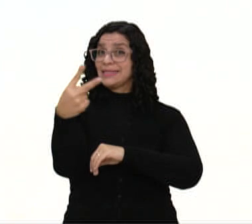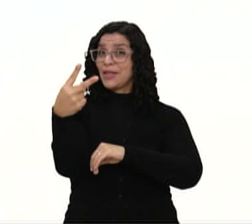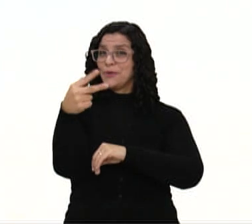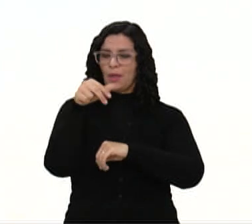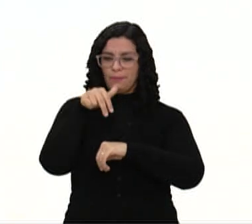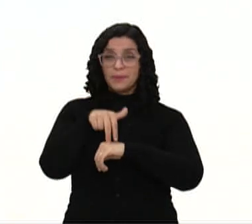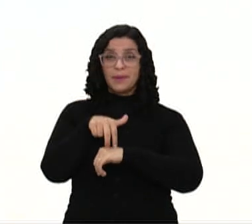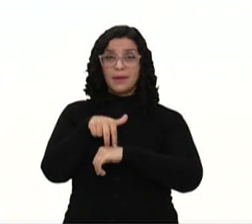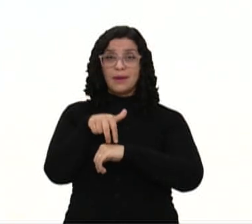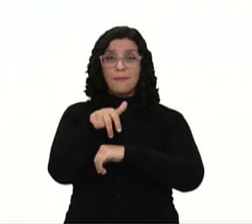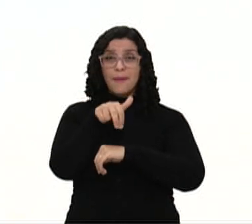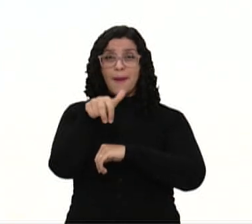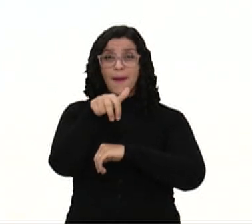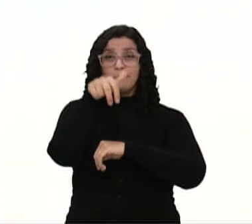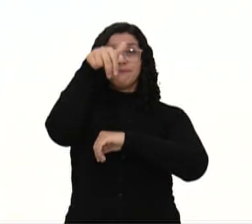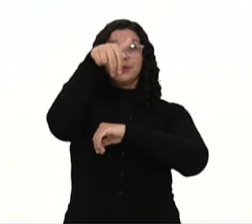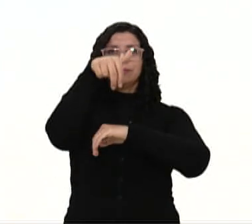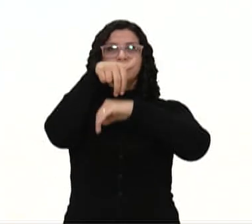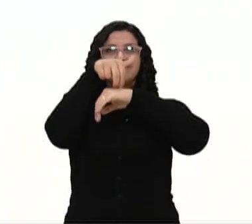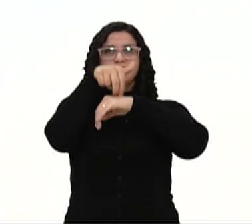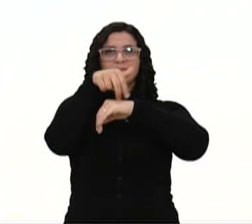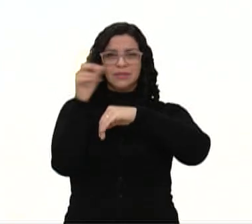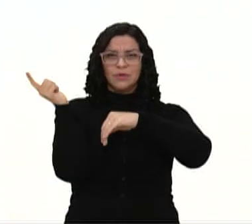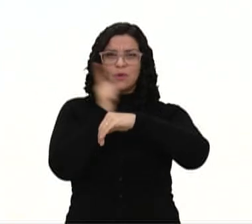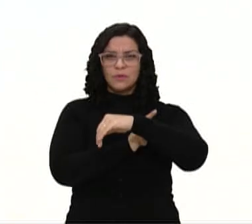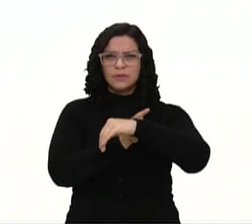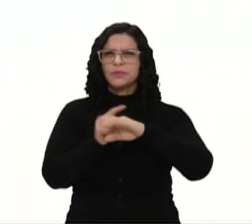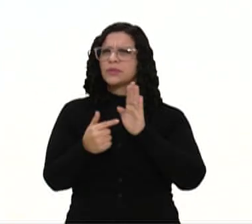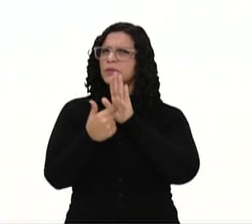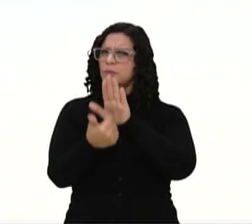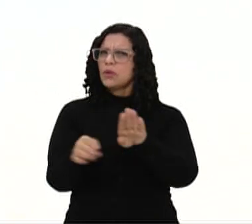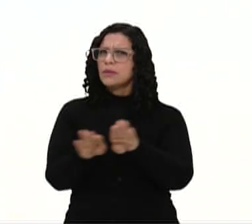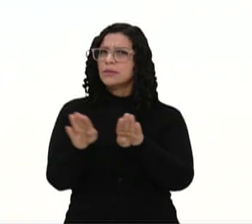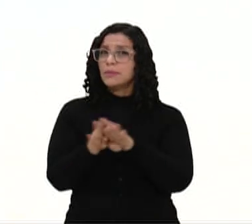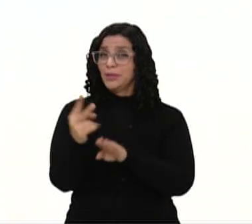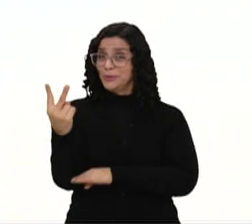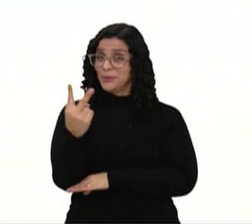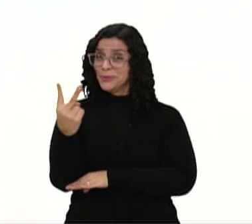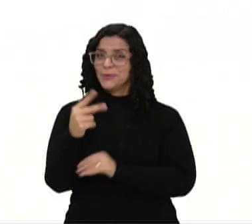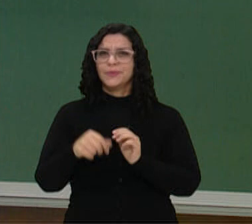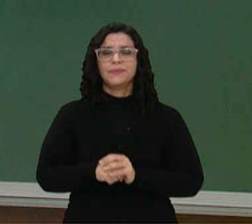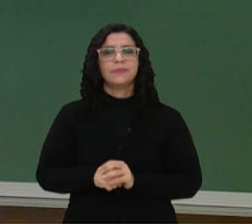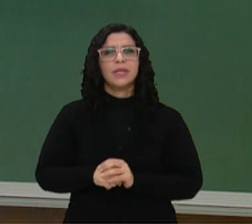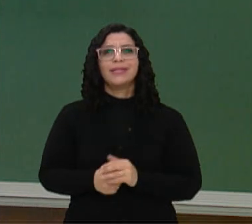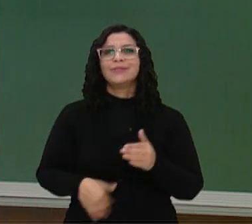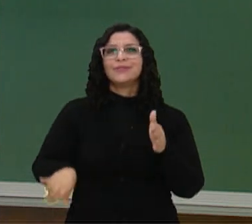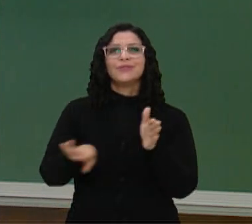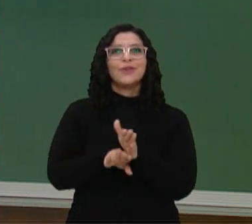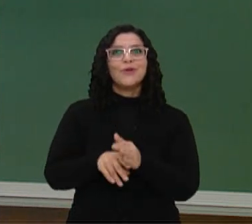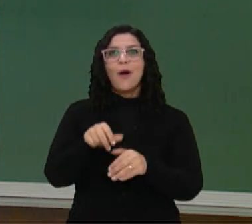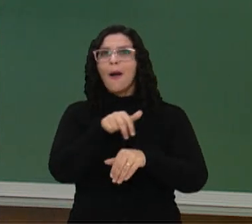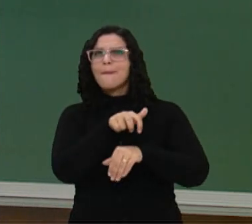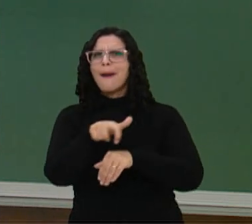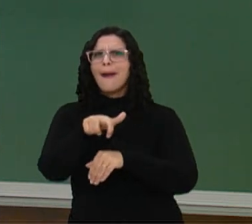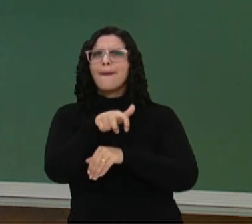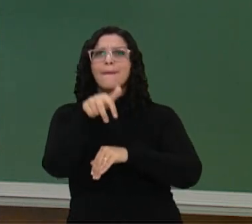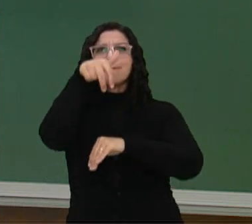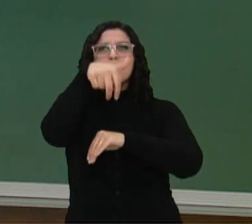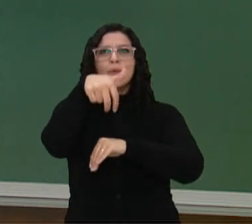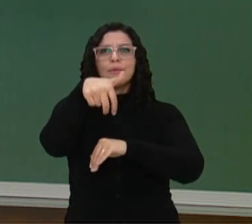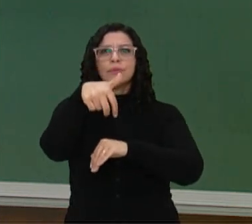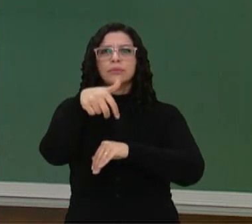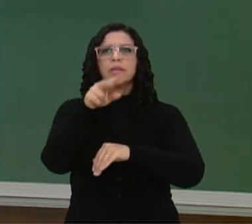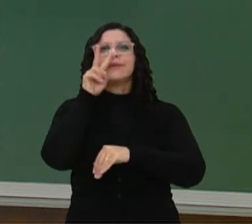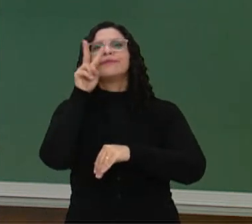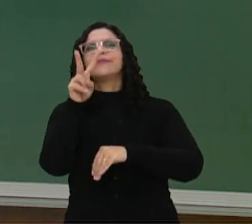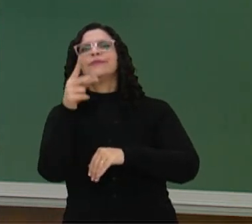novo obstáculo. Temos ali, no ponto de vista, revela a montanha número 2. Chegando na montanha número 3, novo